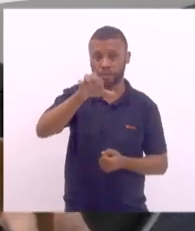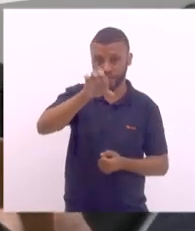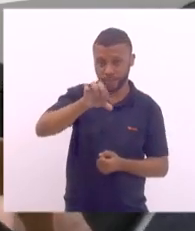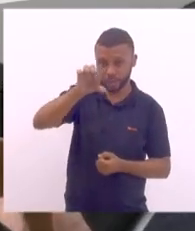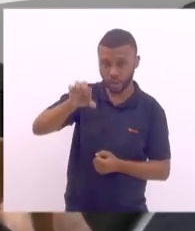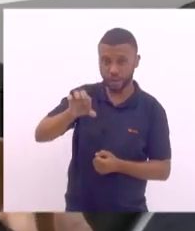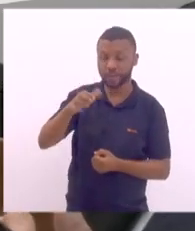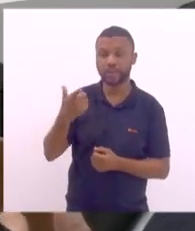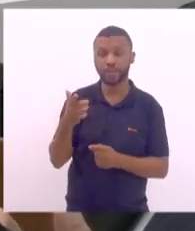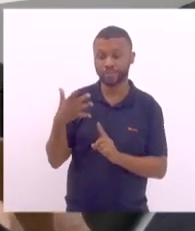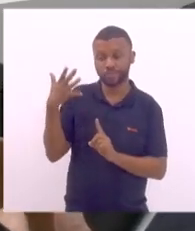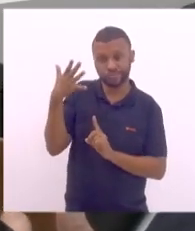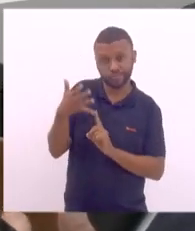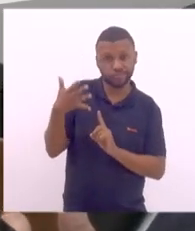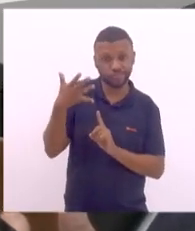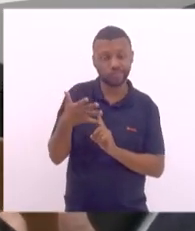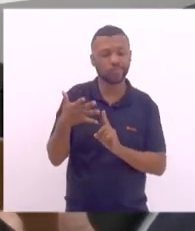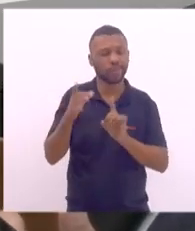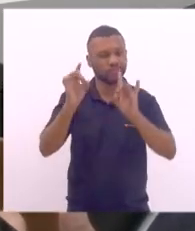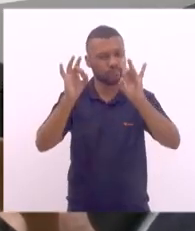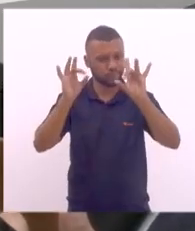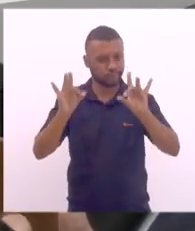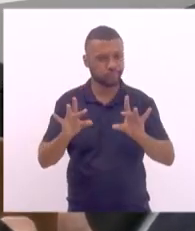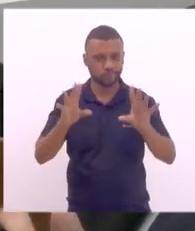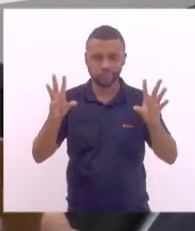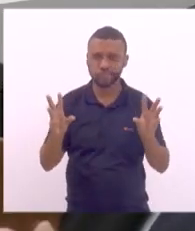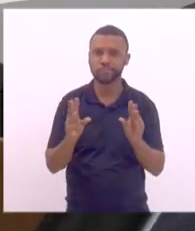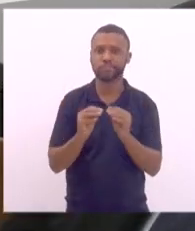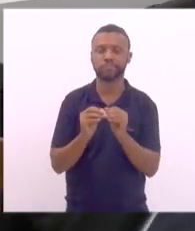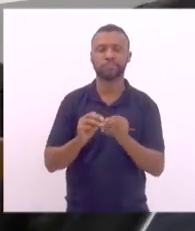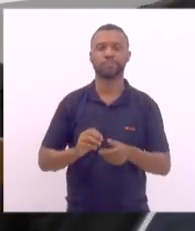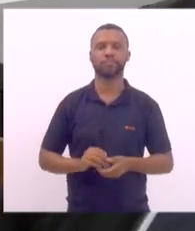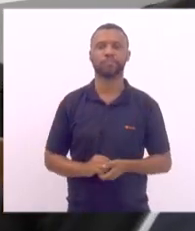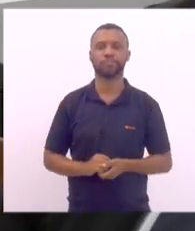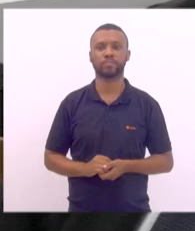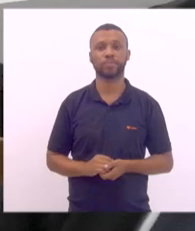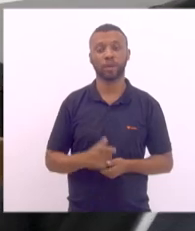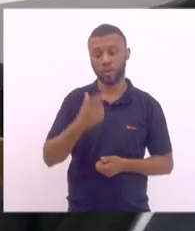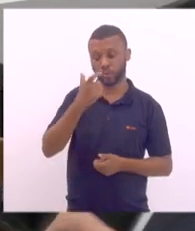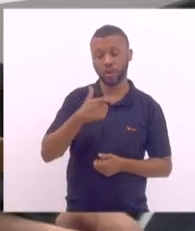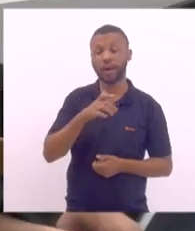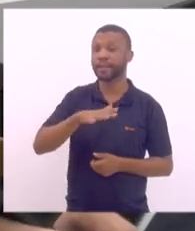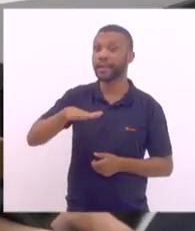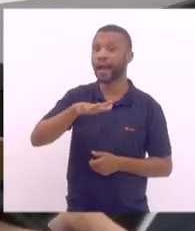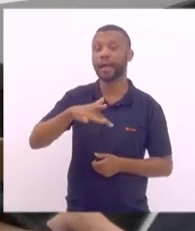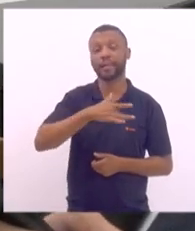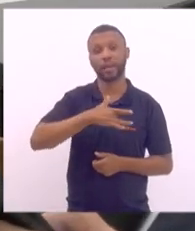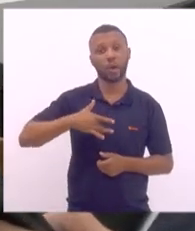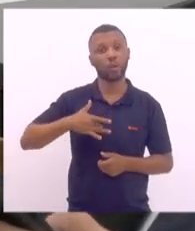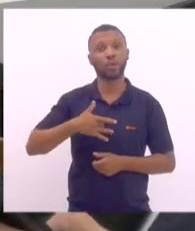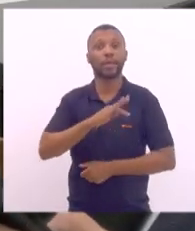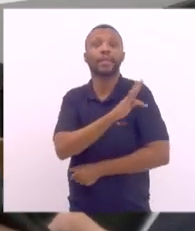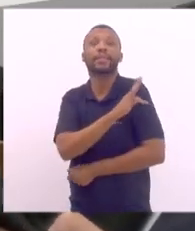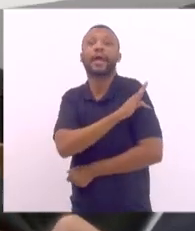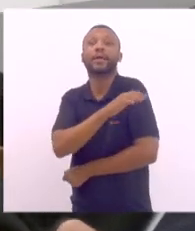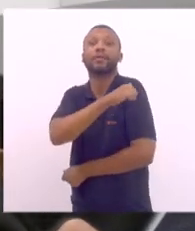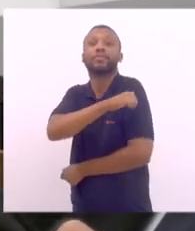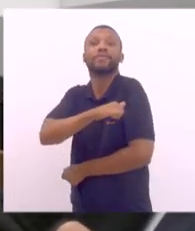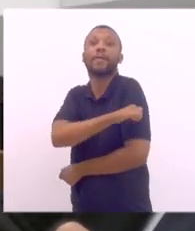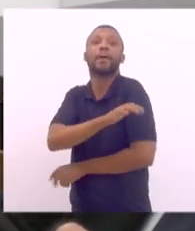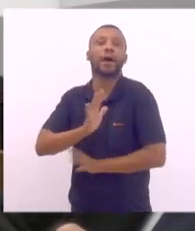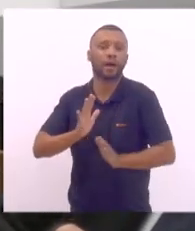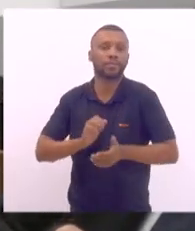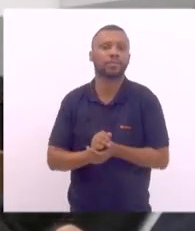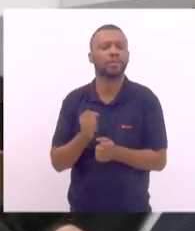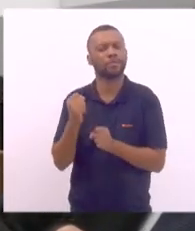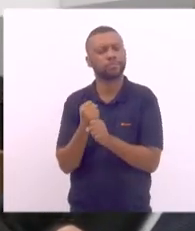minha como especial, deputado Rodrigo. Eu sou da área da saúde, eu sou técnica de enfermagem. E durante muitos